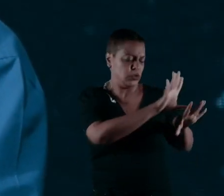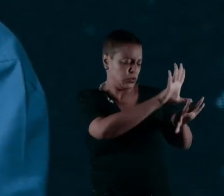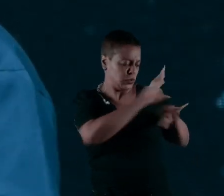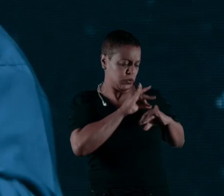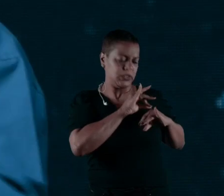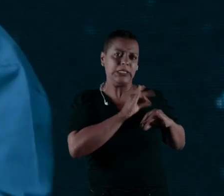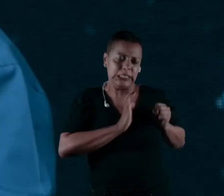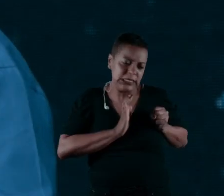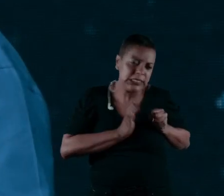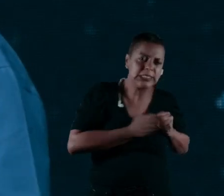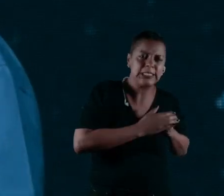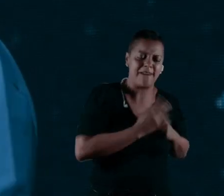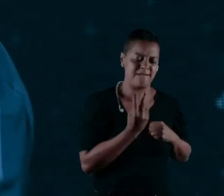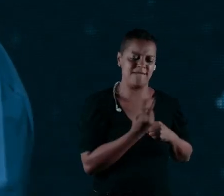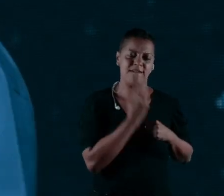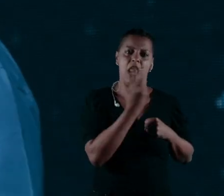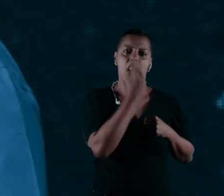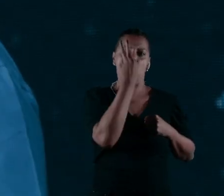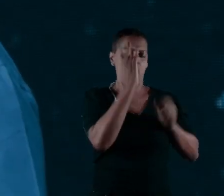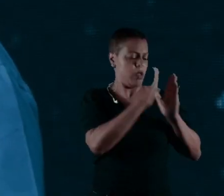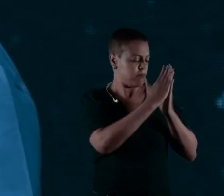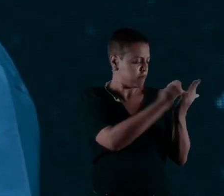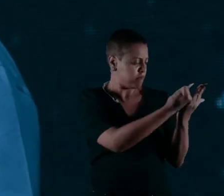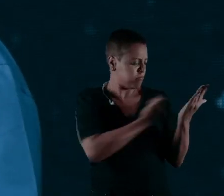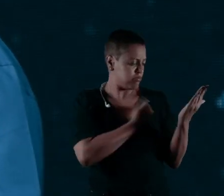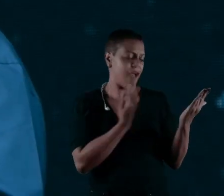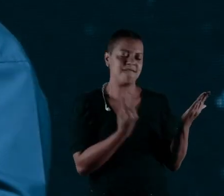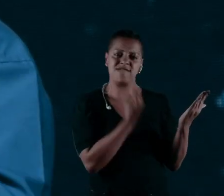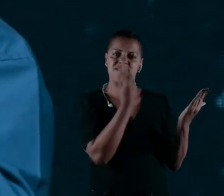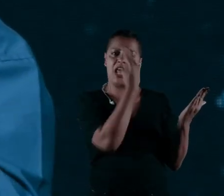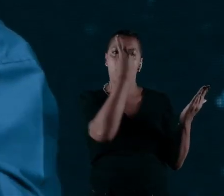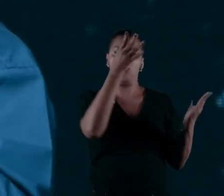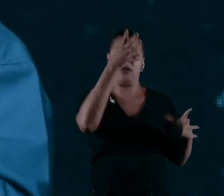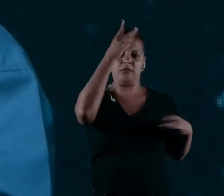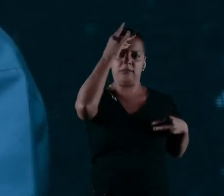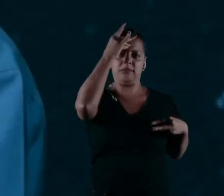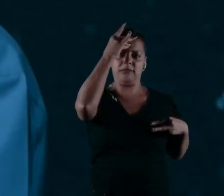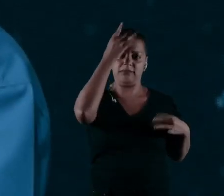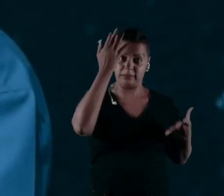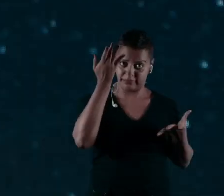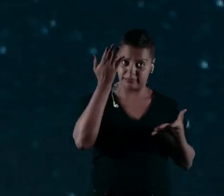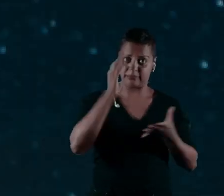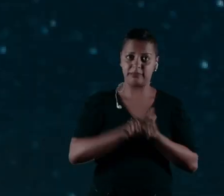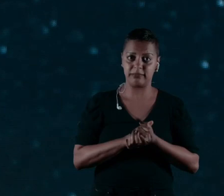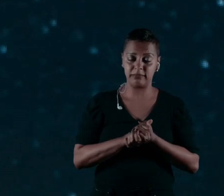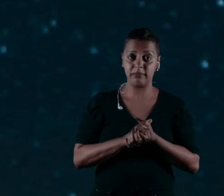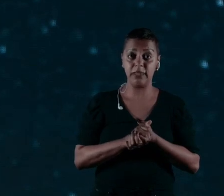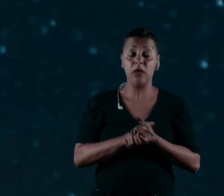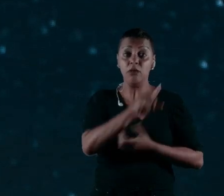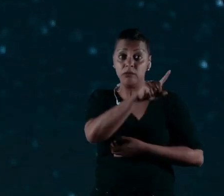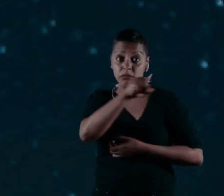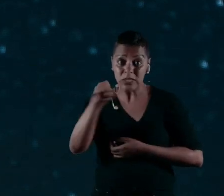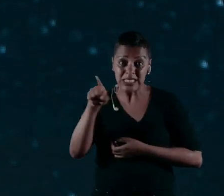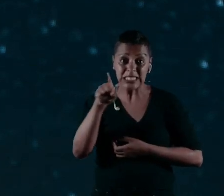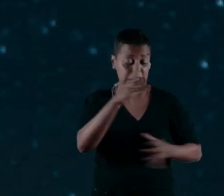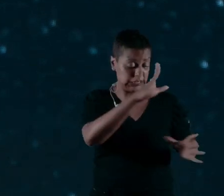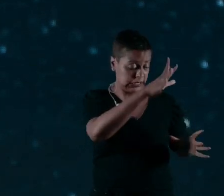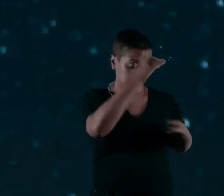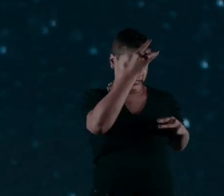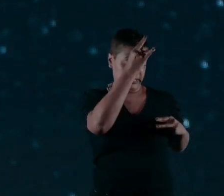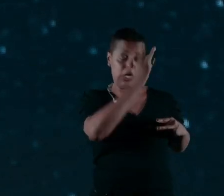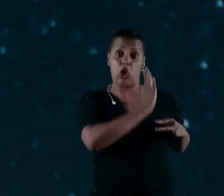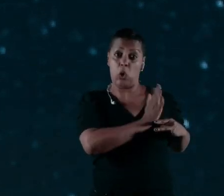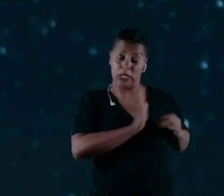esconder, valorizar. Então, quando a gente entesoura a verdade no coração,